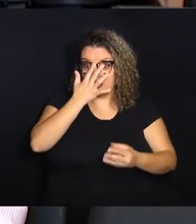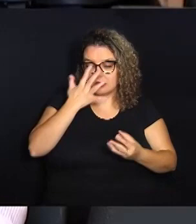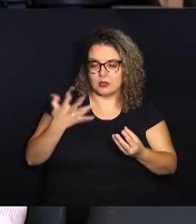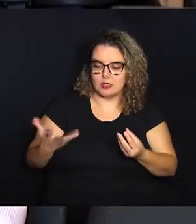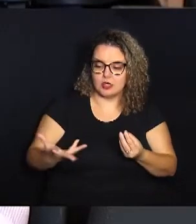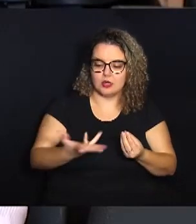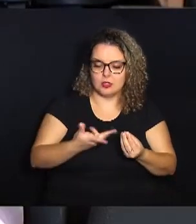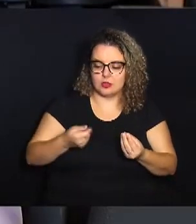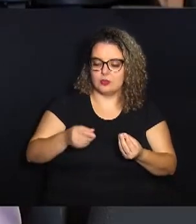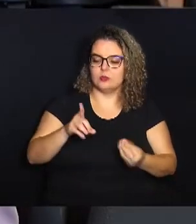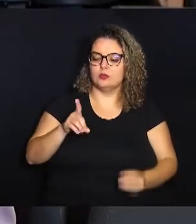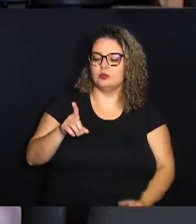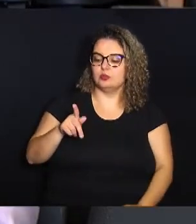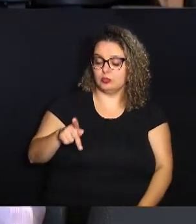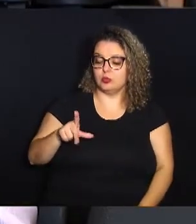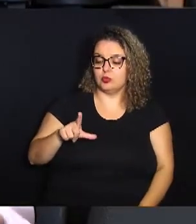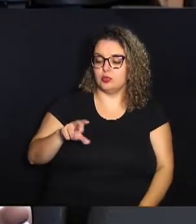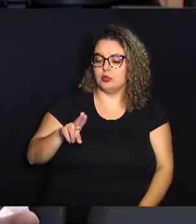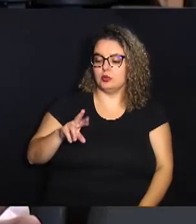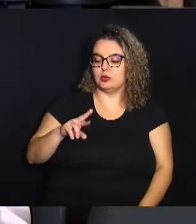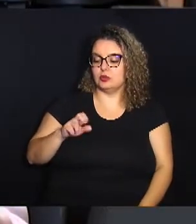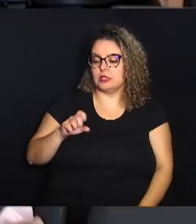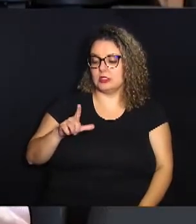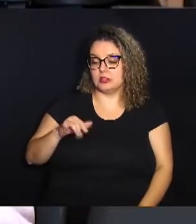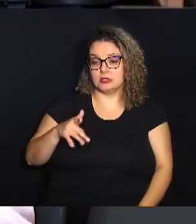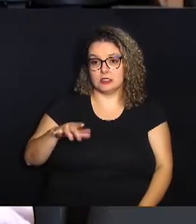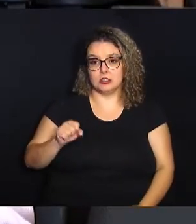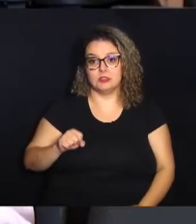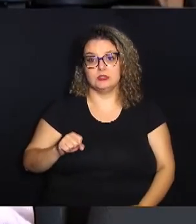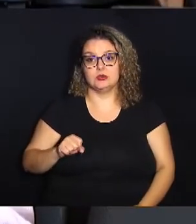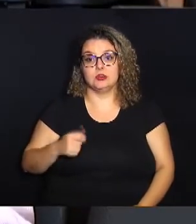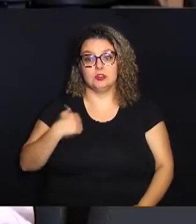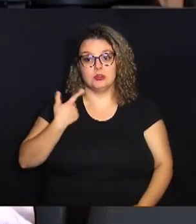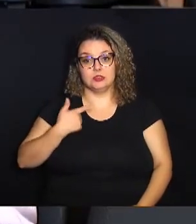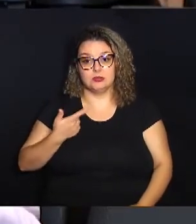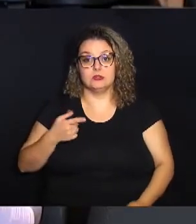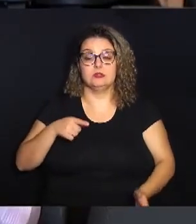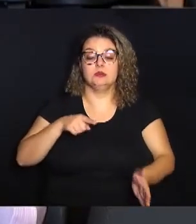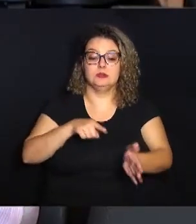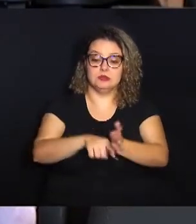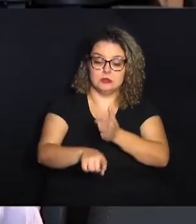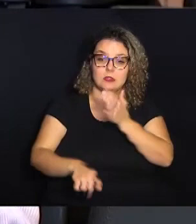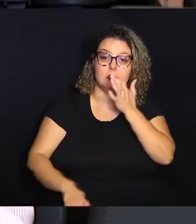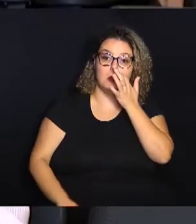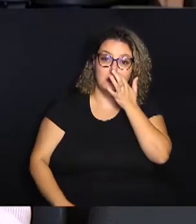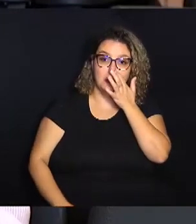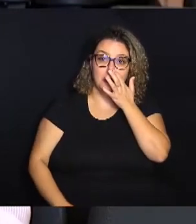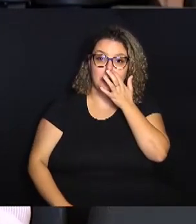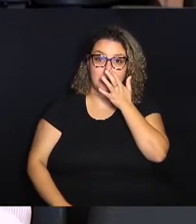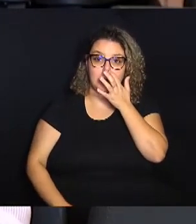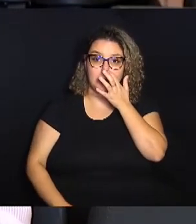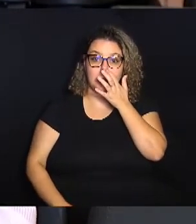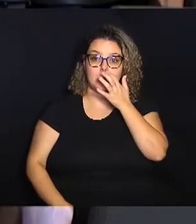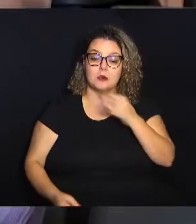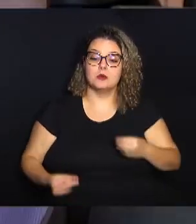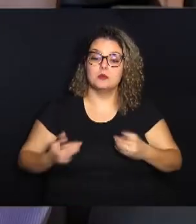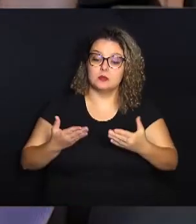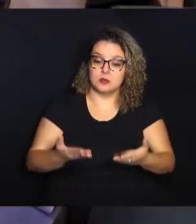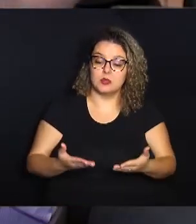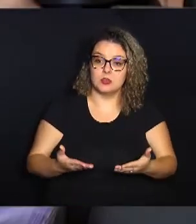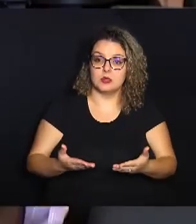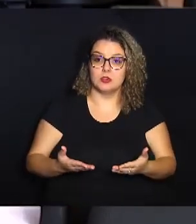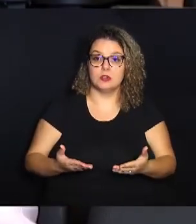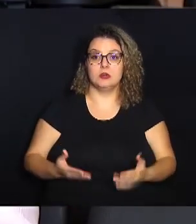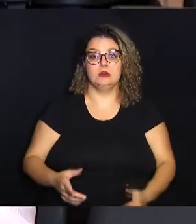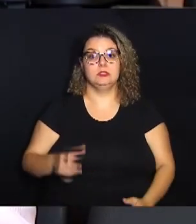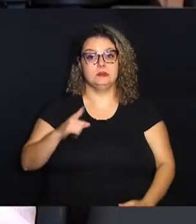pluralidade e, portanto, nós contestamos a possibilidade de tê-la, né, ter essas escolas cívico-militares, derrotamos